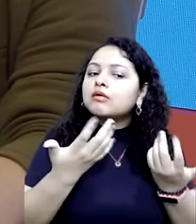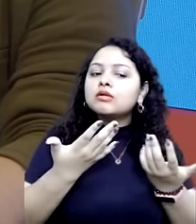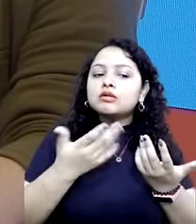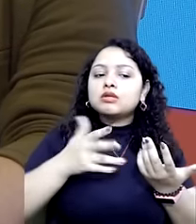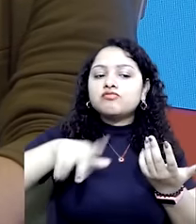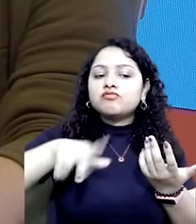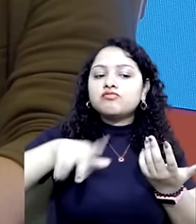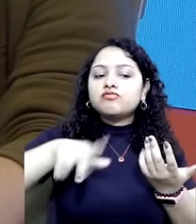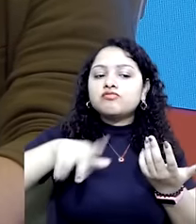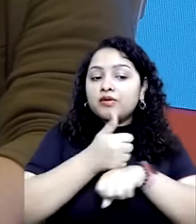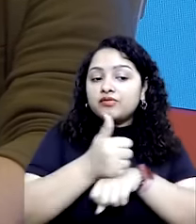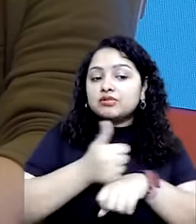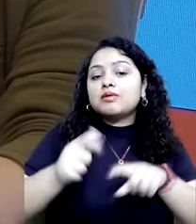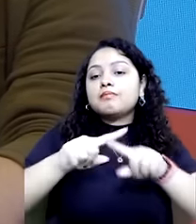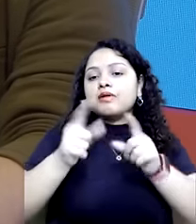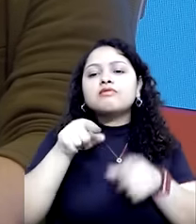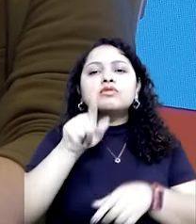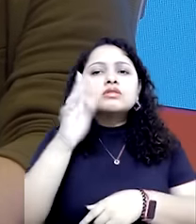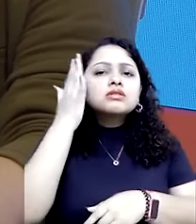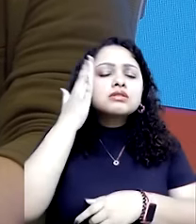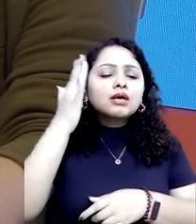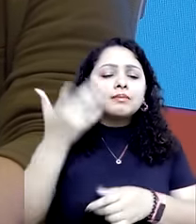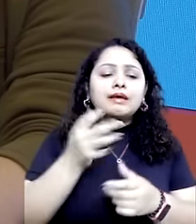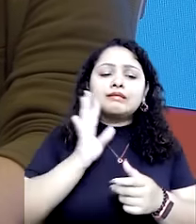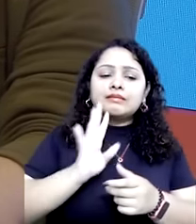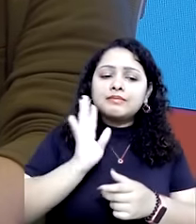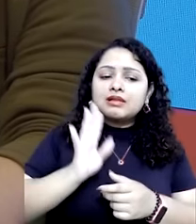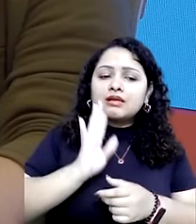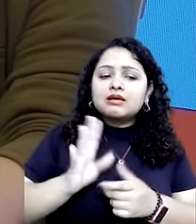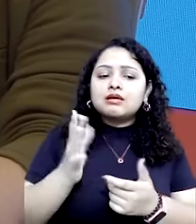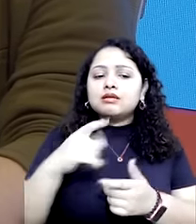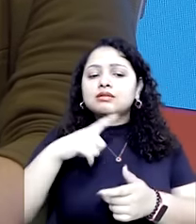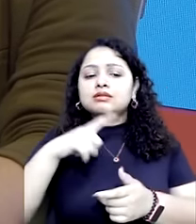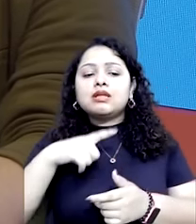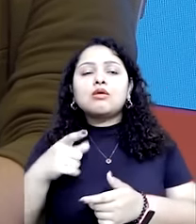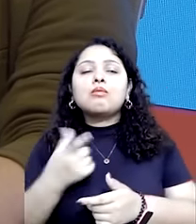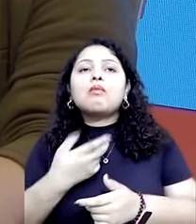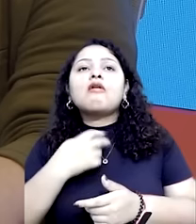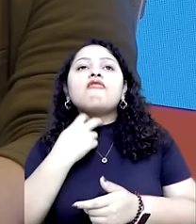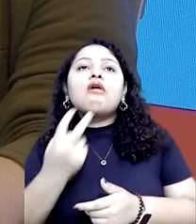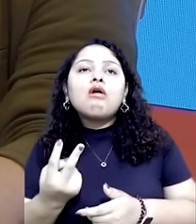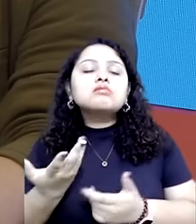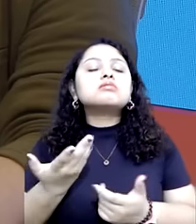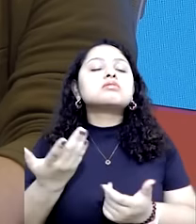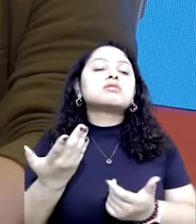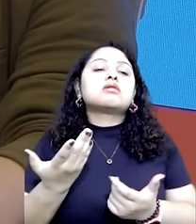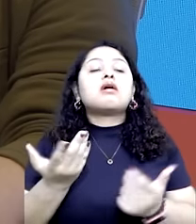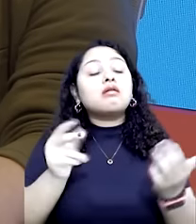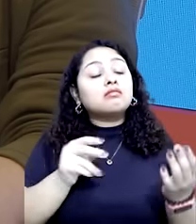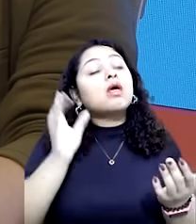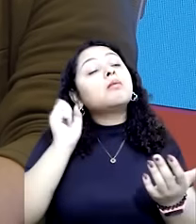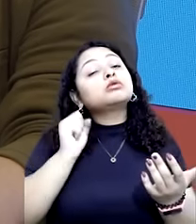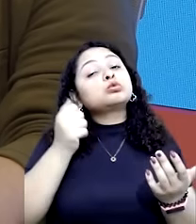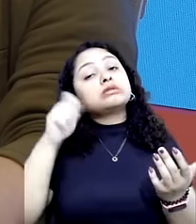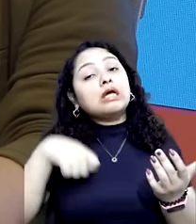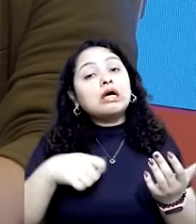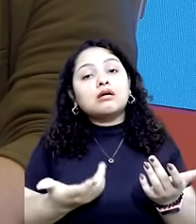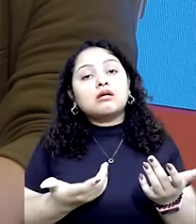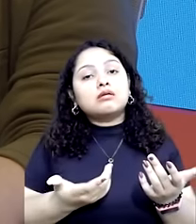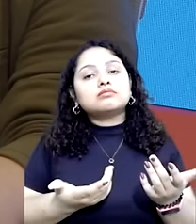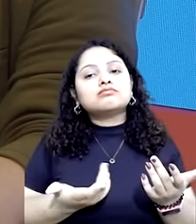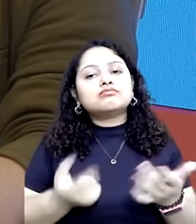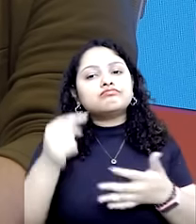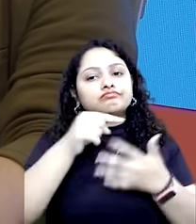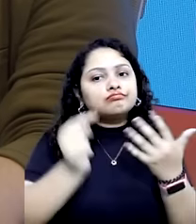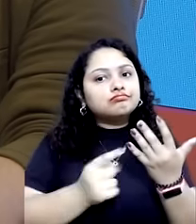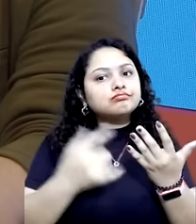necessariamente profissional Mas você sabe ali que tá bem bacana né então tem um áudio então você tá escutando muito bem esse áudio então isso é